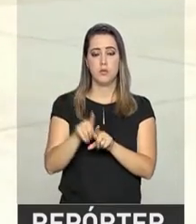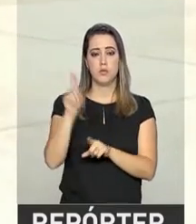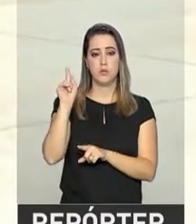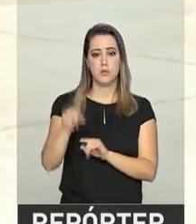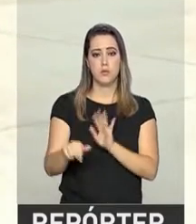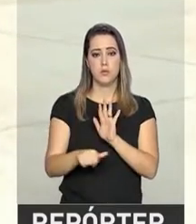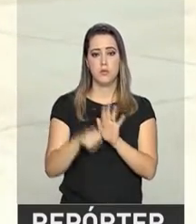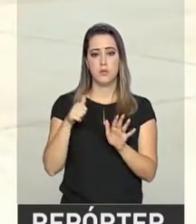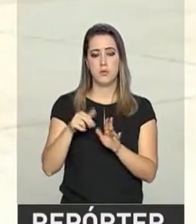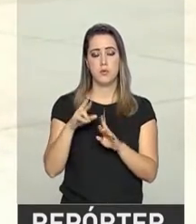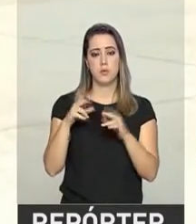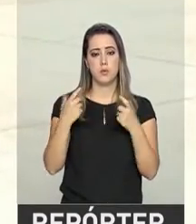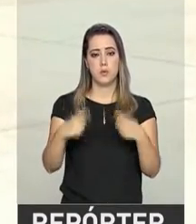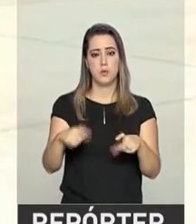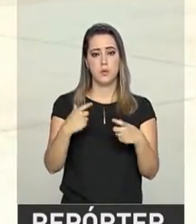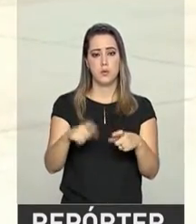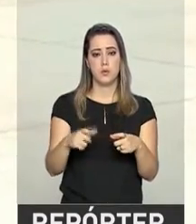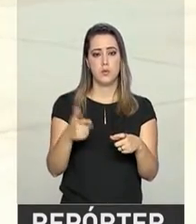essa é a